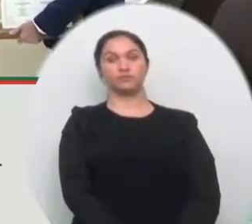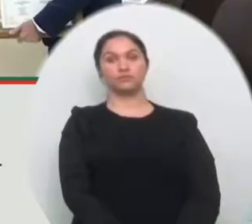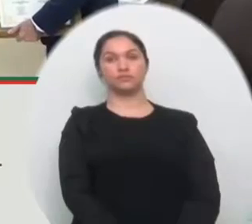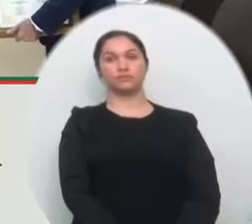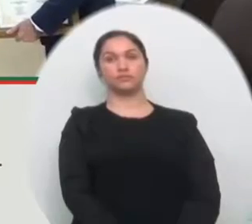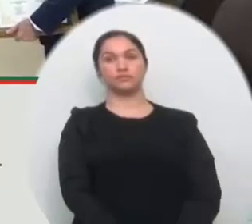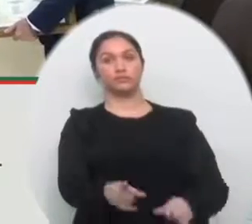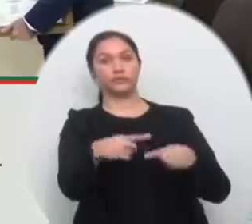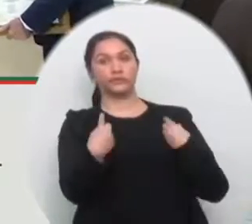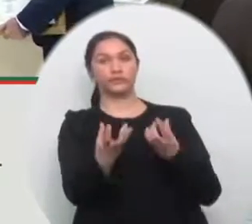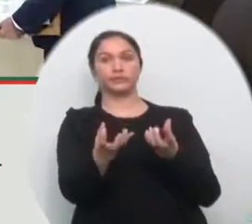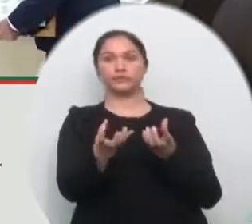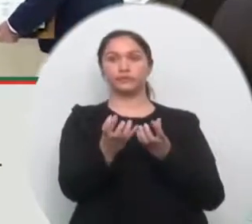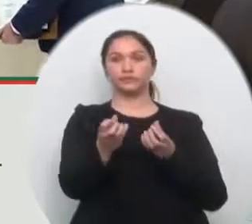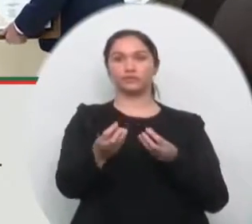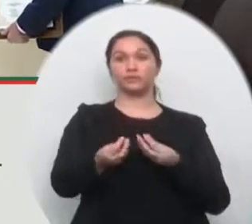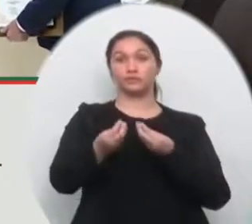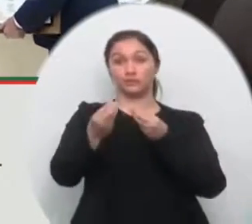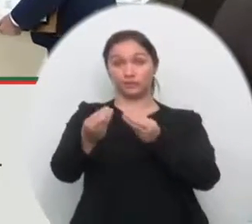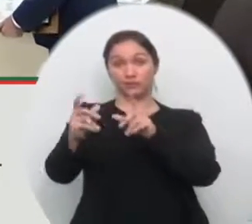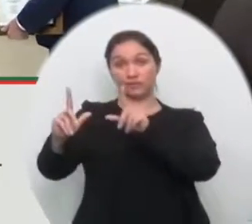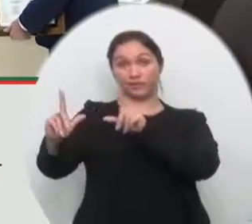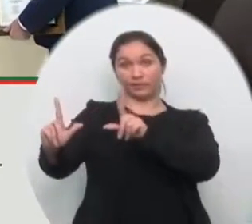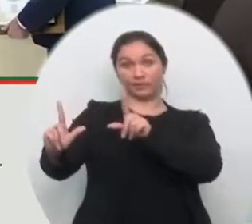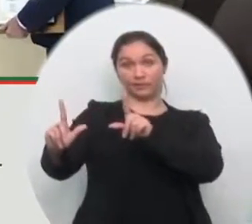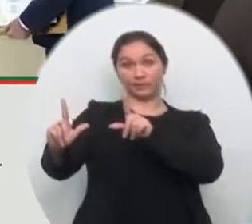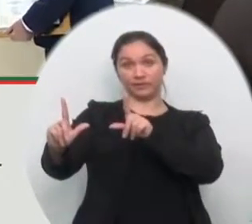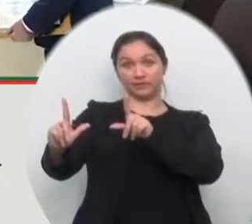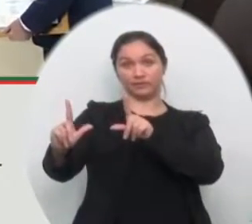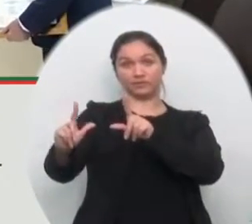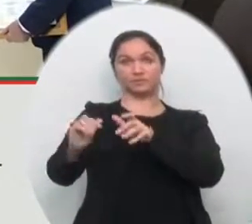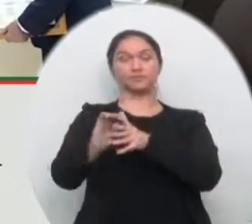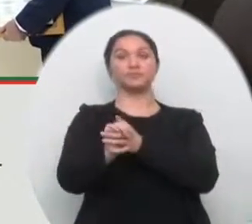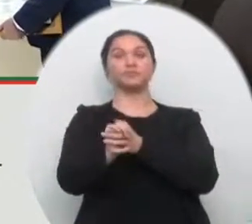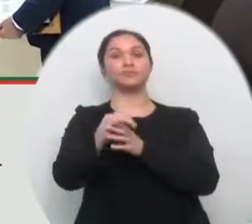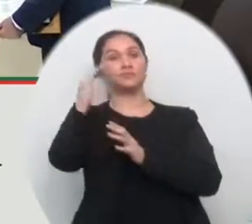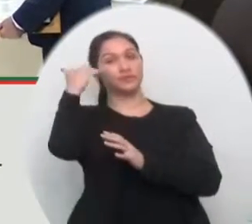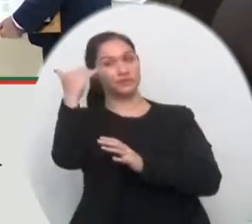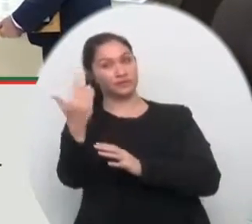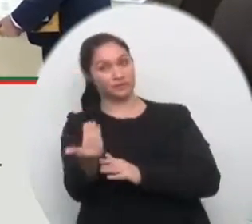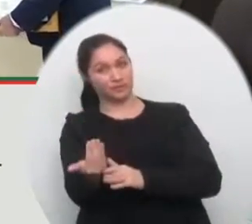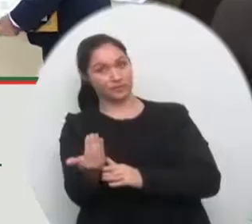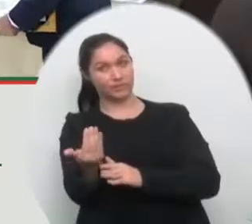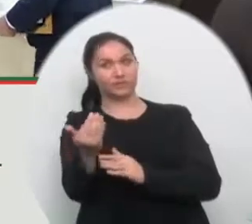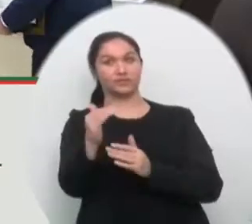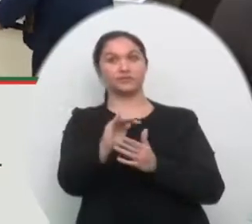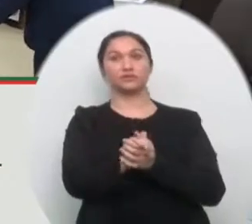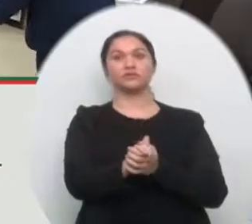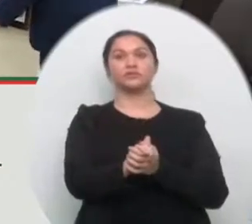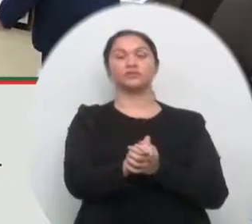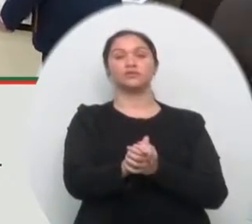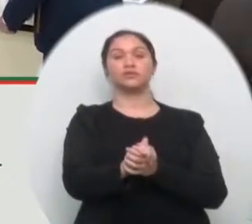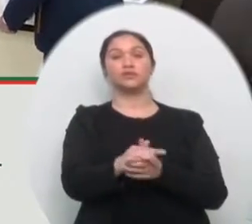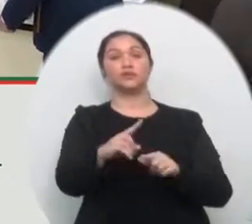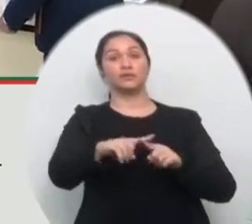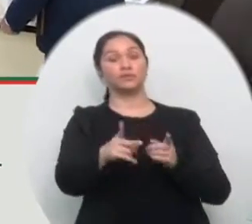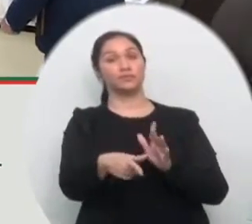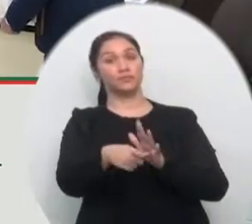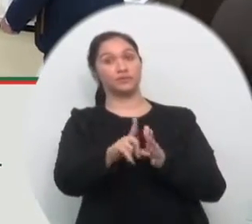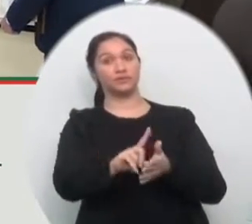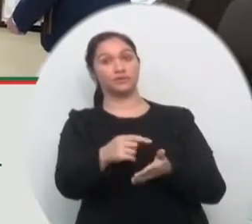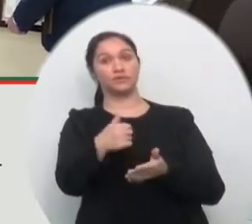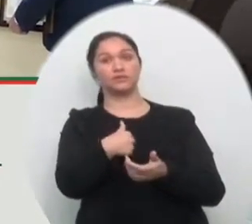nós queremos entregar essa moção, esse certificado, mas antes eu quero passar a palavra ao autor da